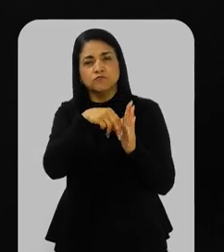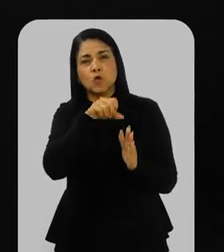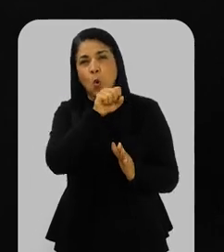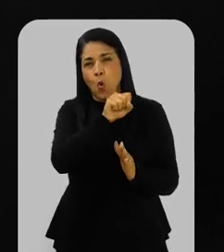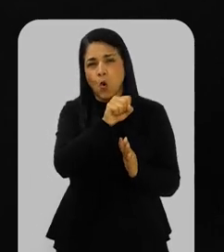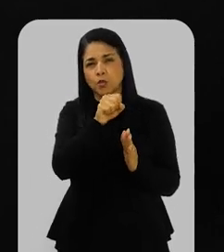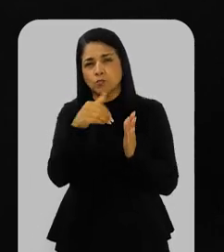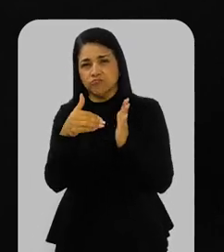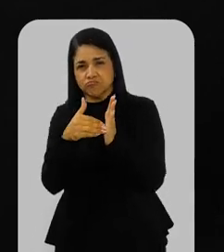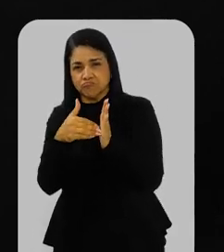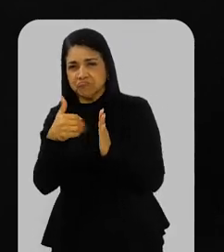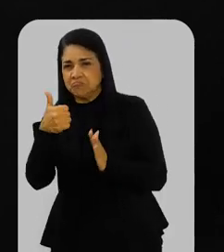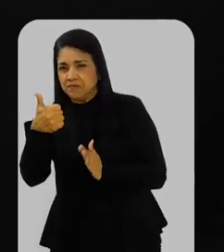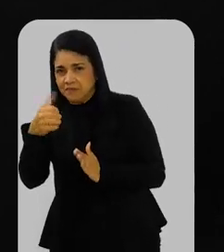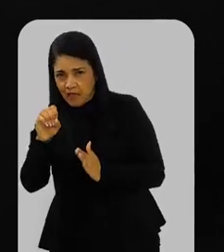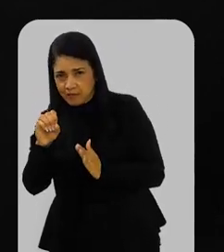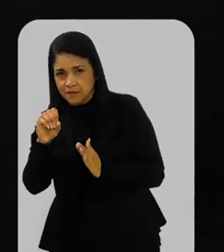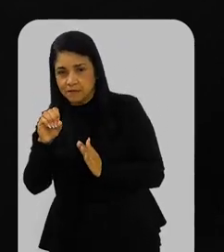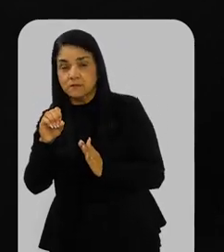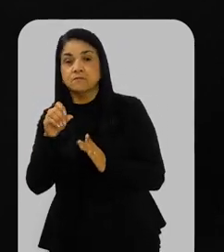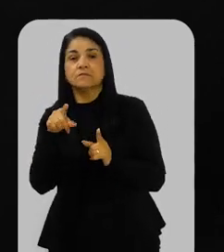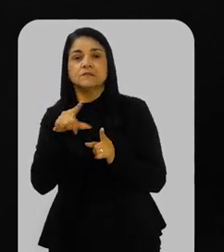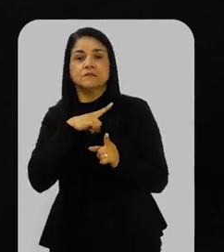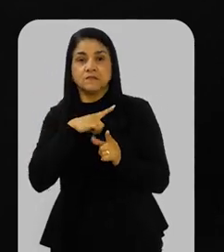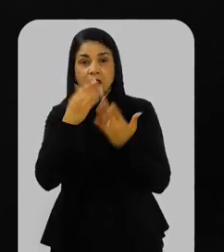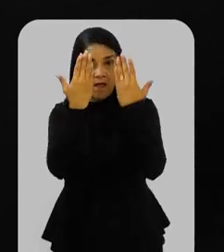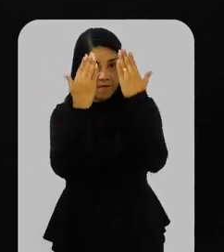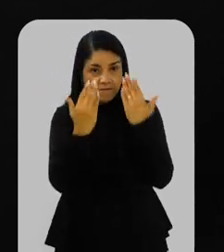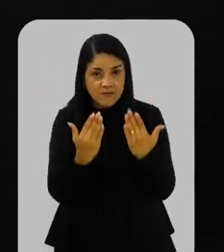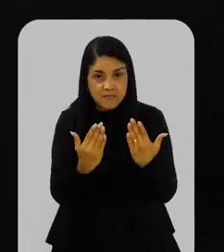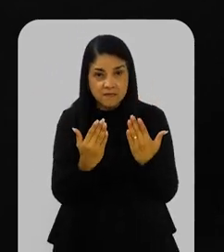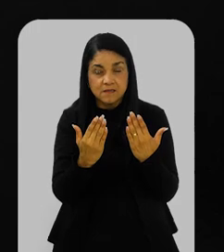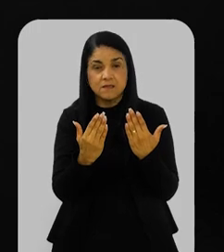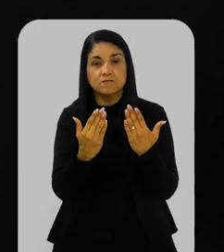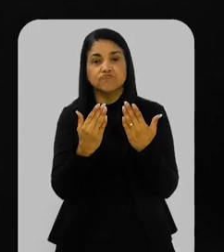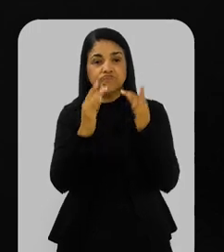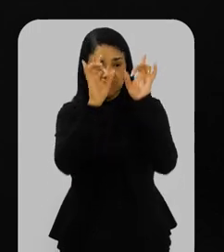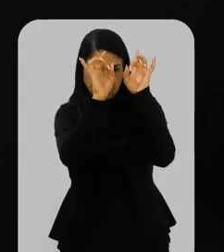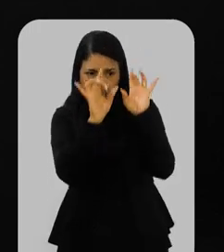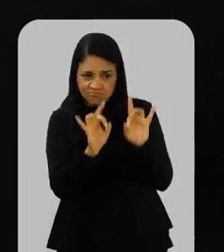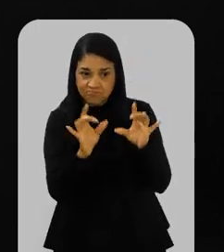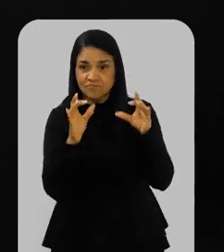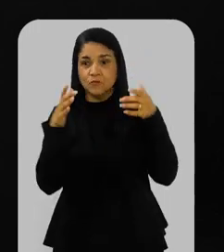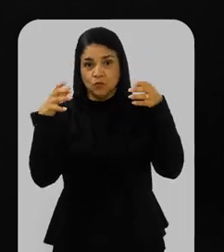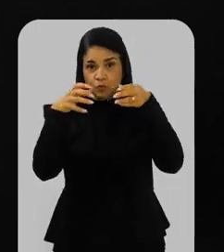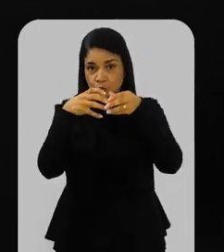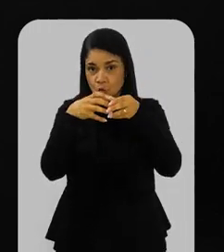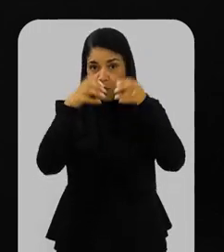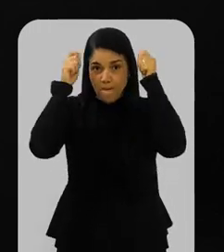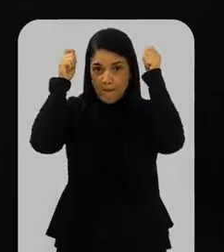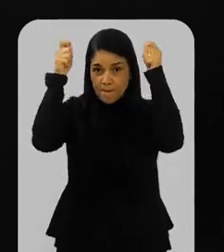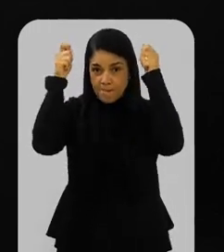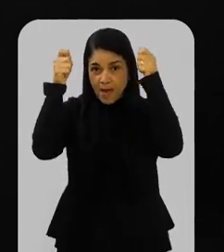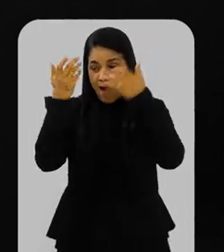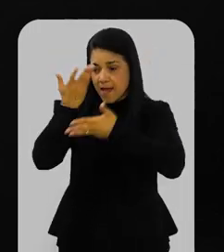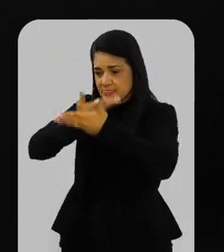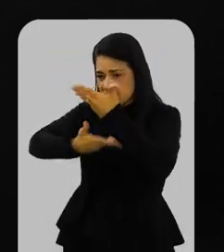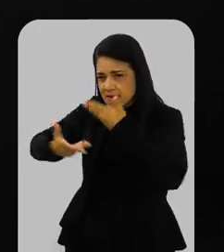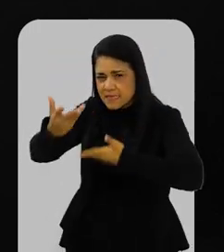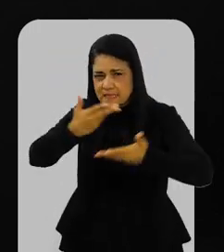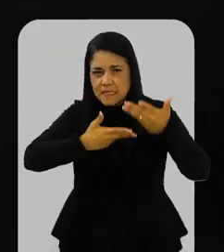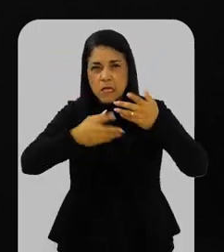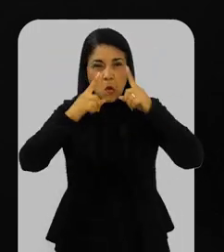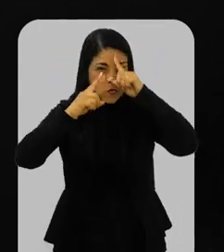engano, 8 a 10, né? E aí tem a avaliação específica da galera, porque a interação